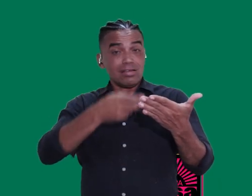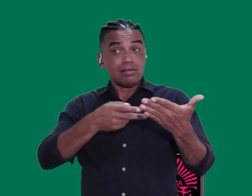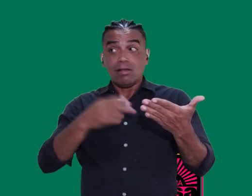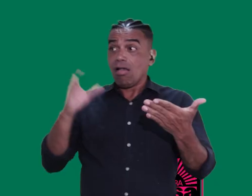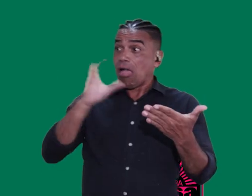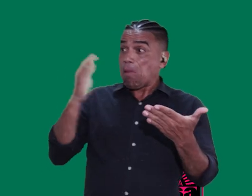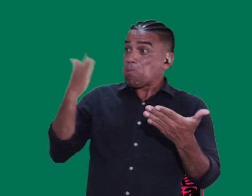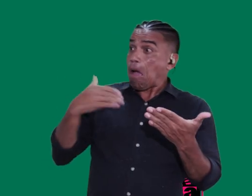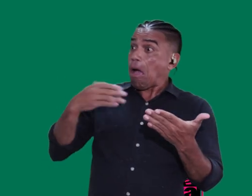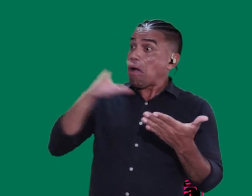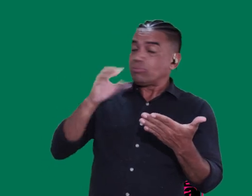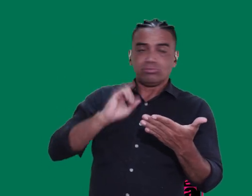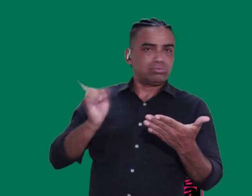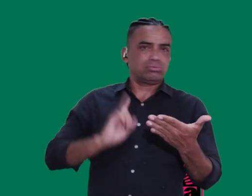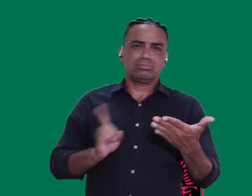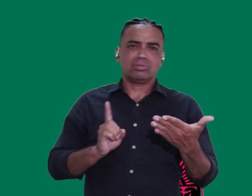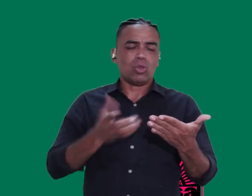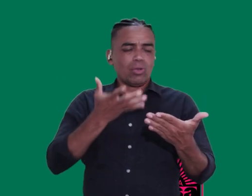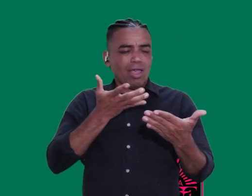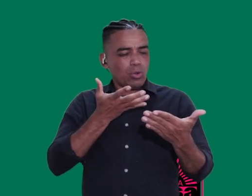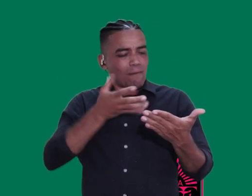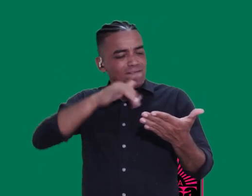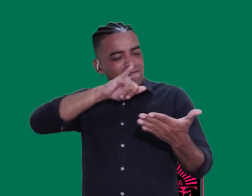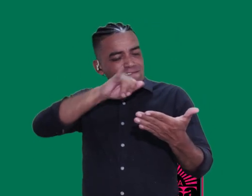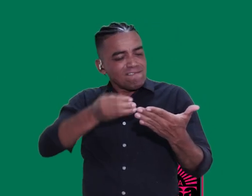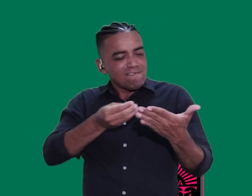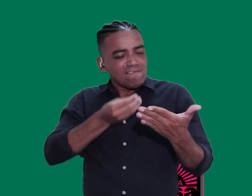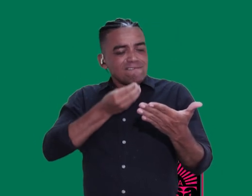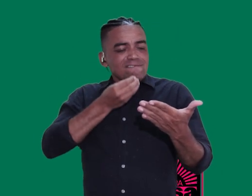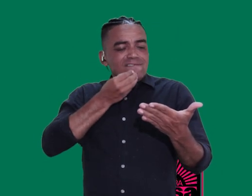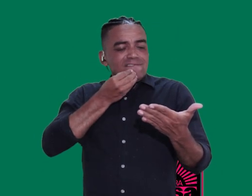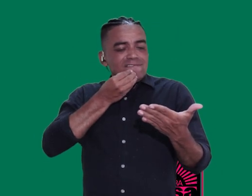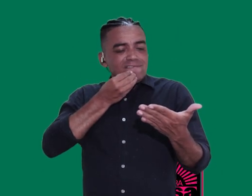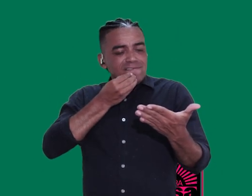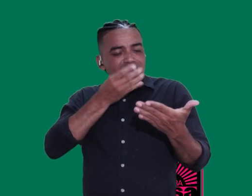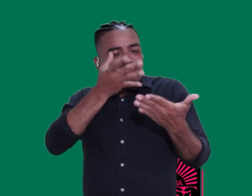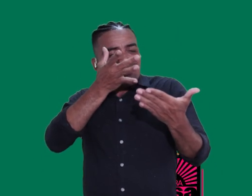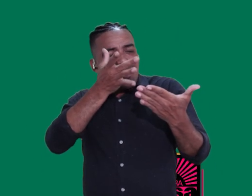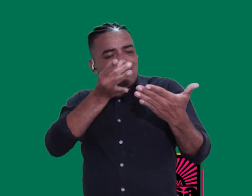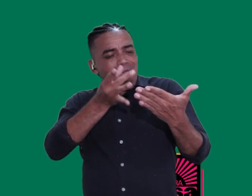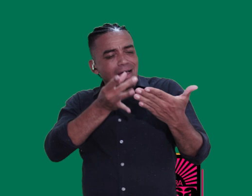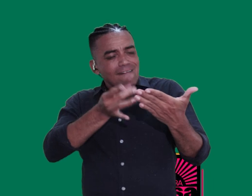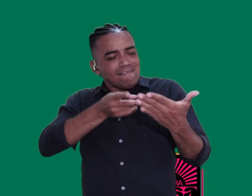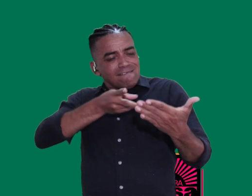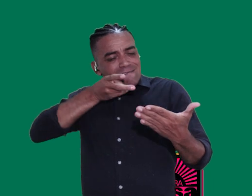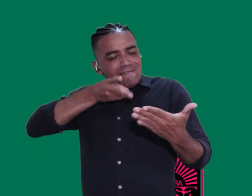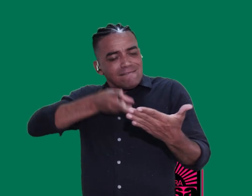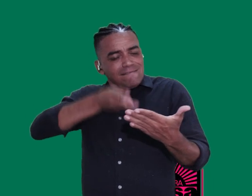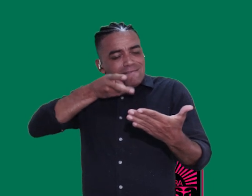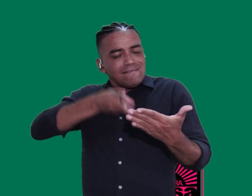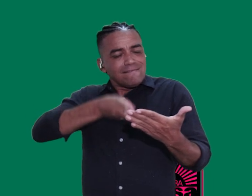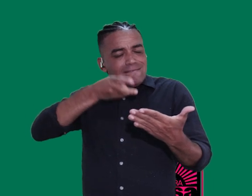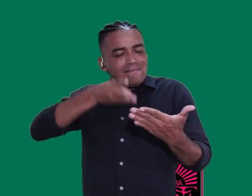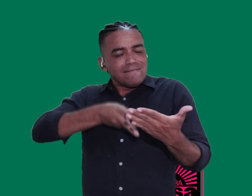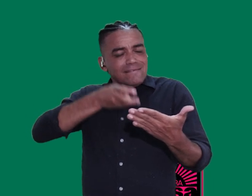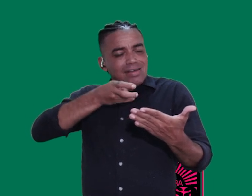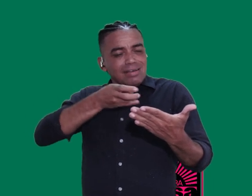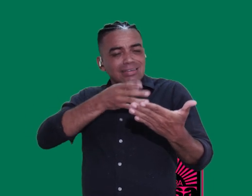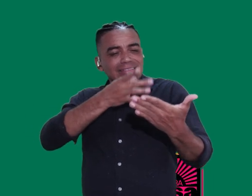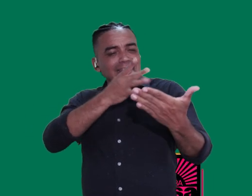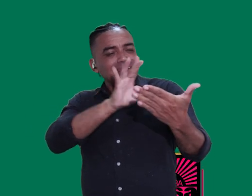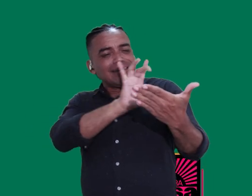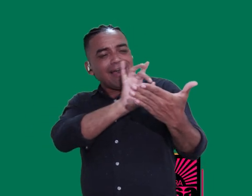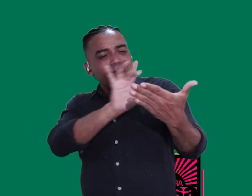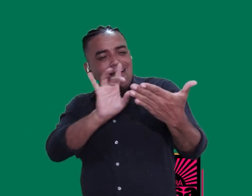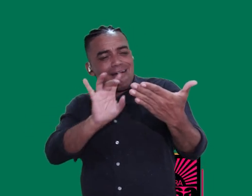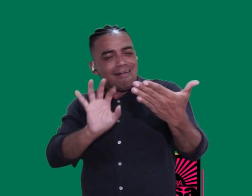me apressem. Quero mascar, rasgar entre os dentes a pele,